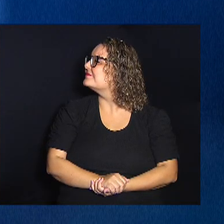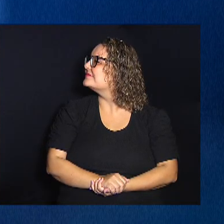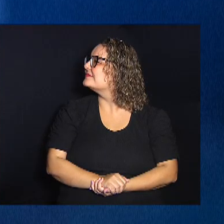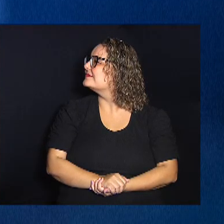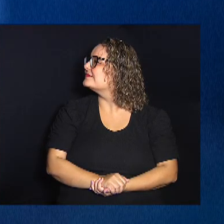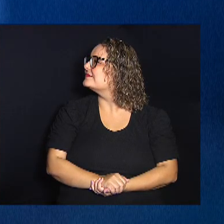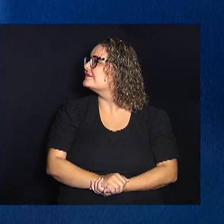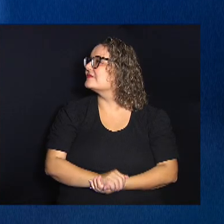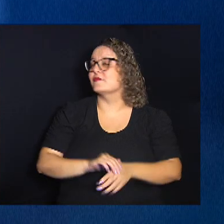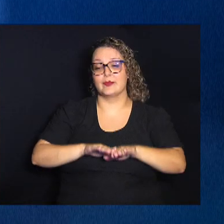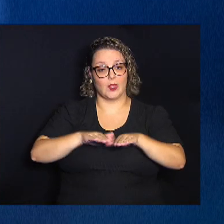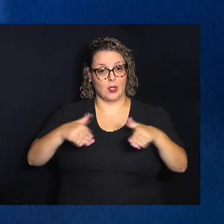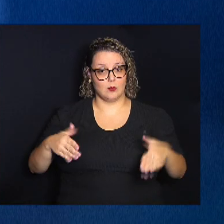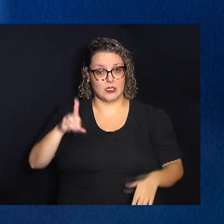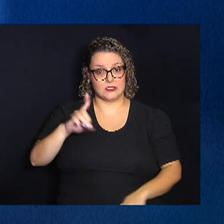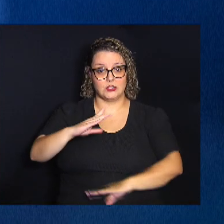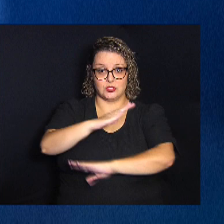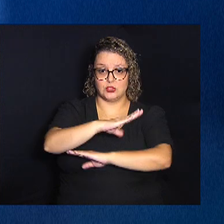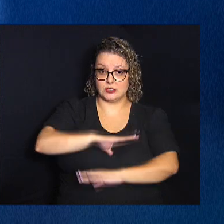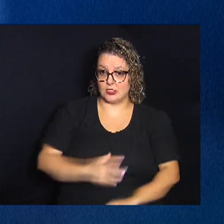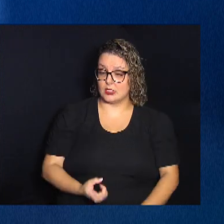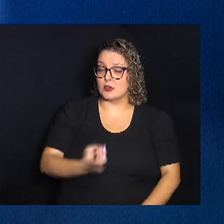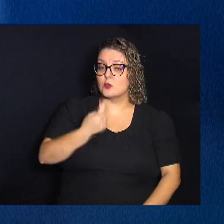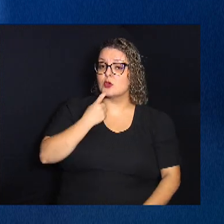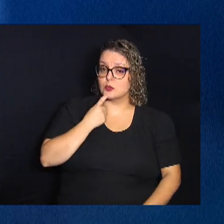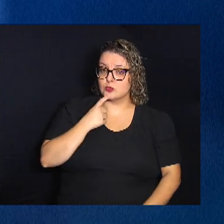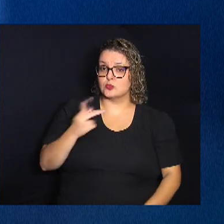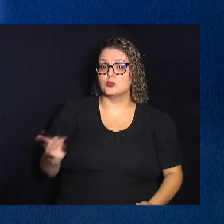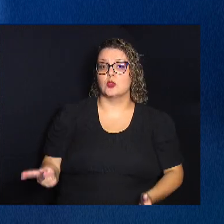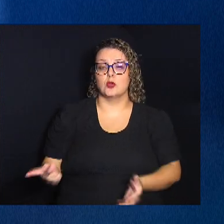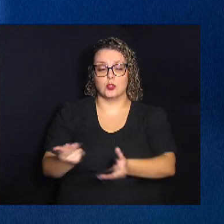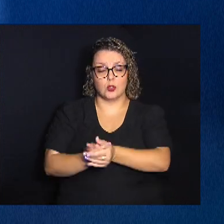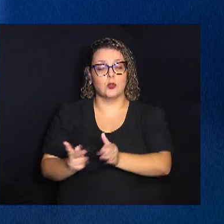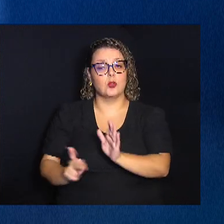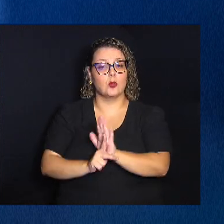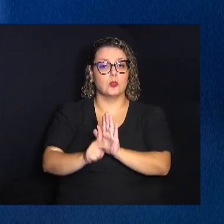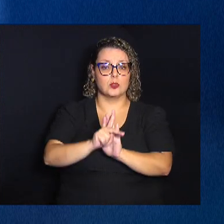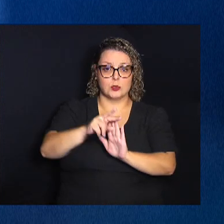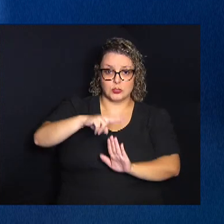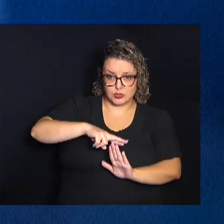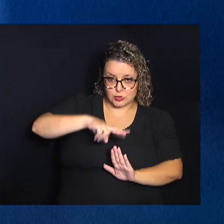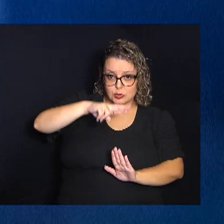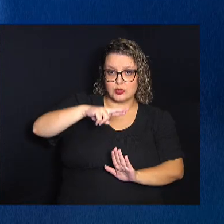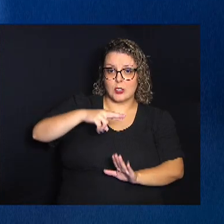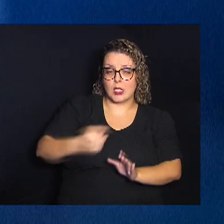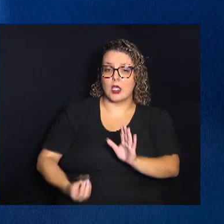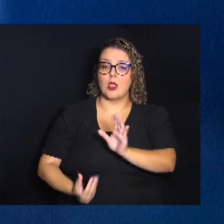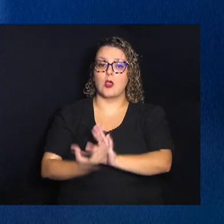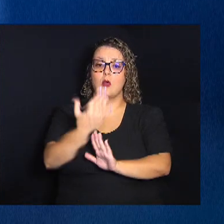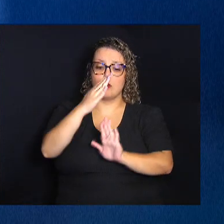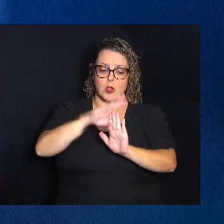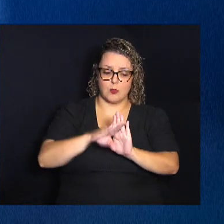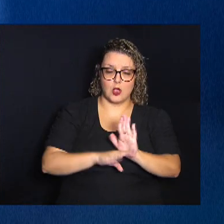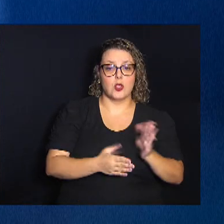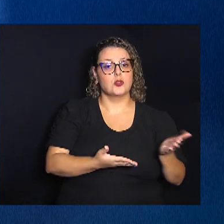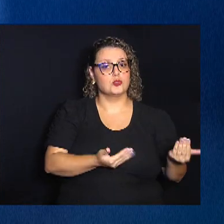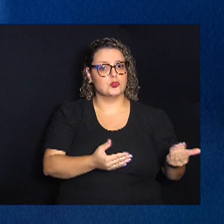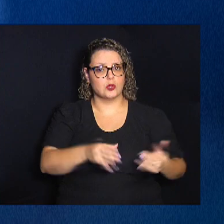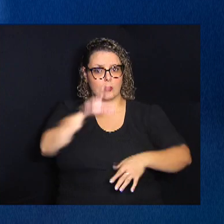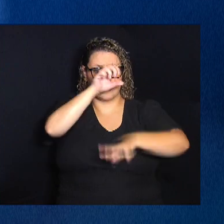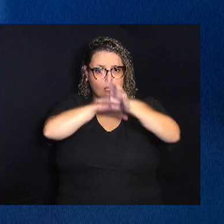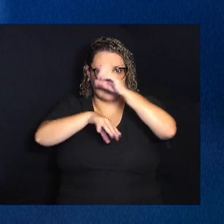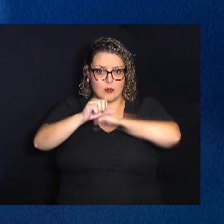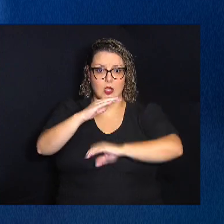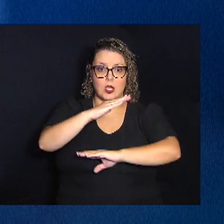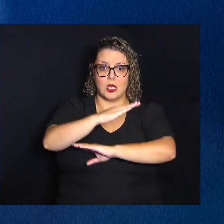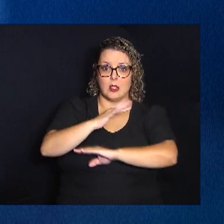A mesa diretora da Câmara Municipal de Campinas protocolou um projeto de resolução que institui o programa Jovem Aprendiz Câmara